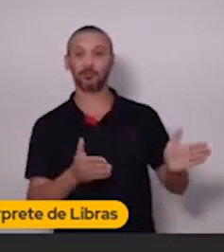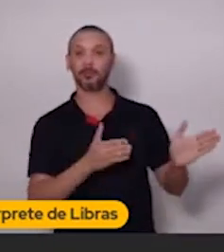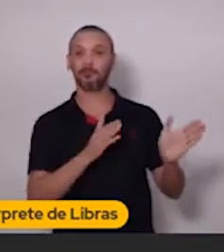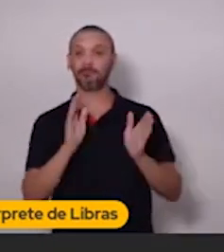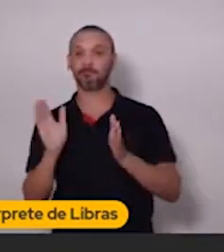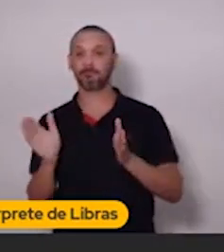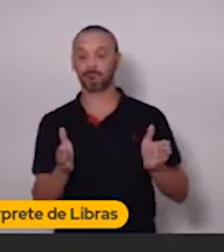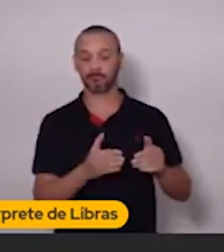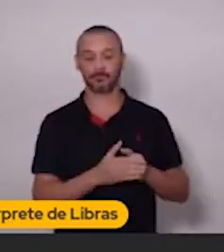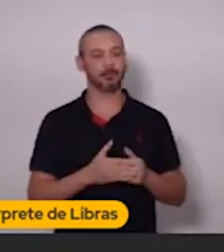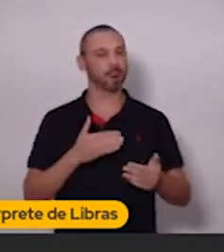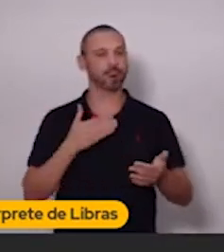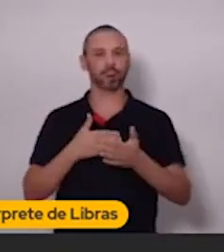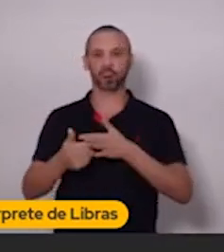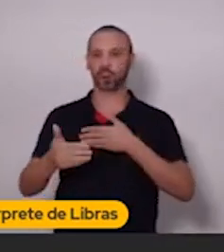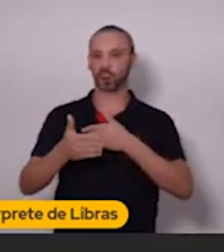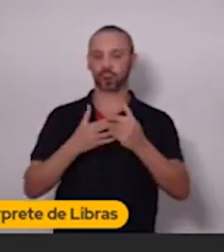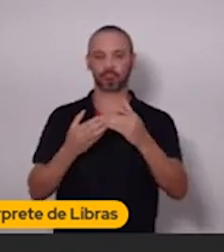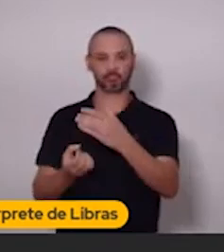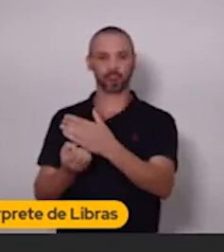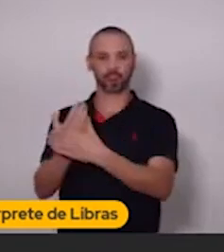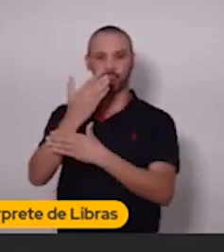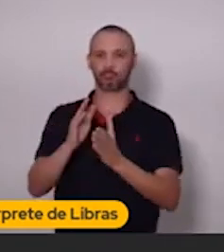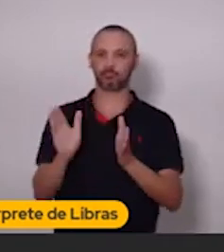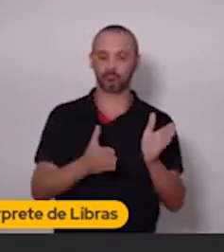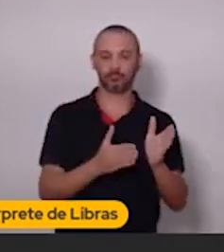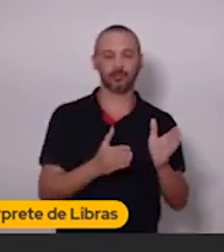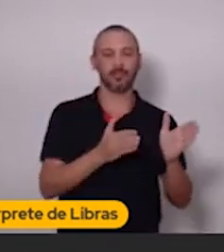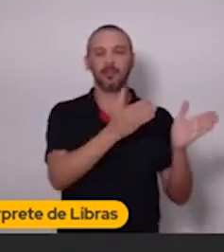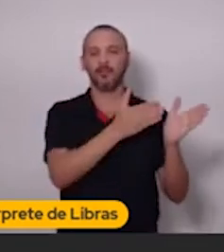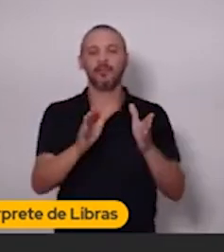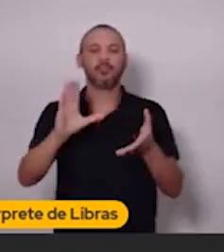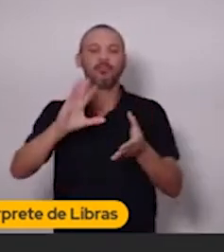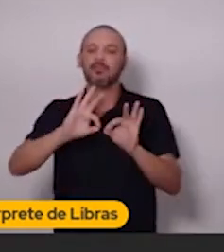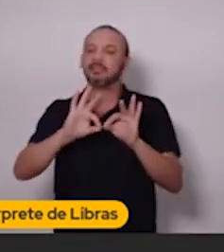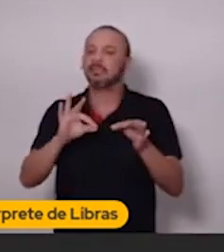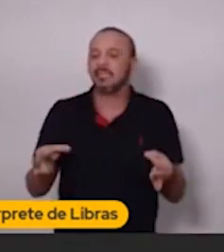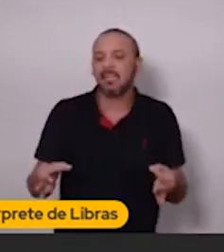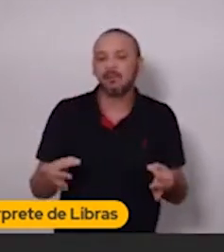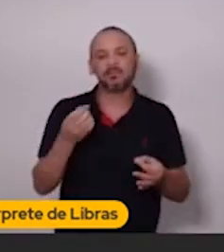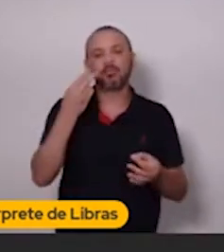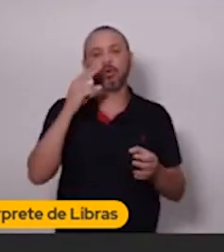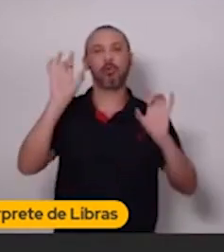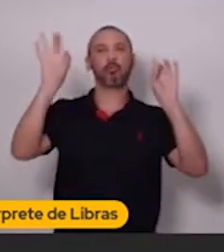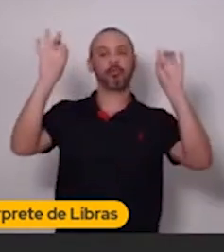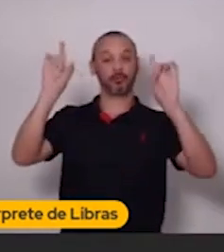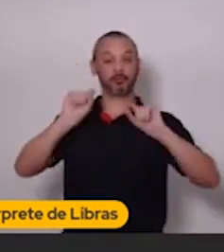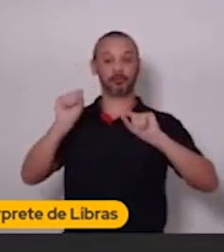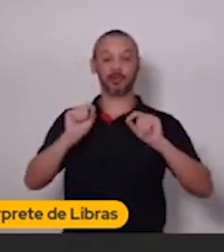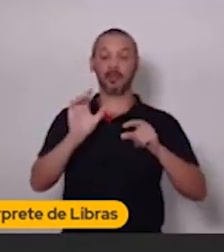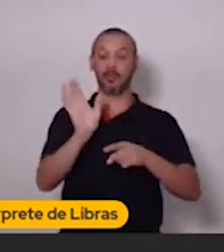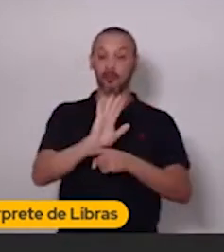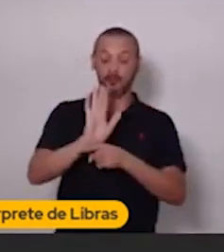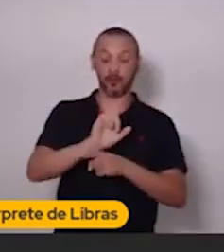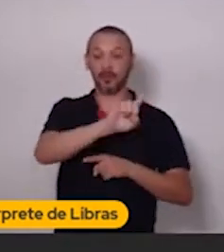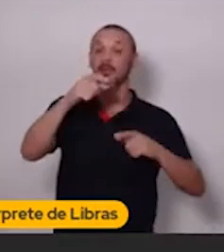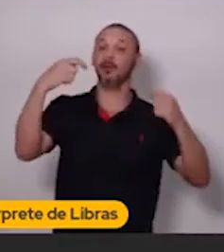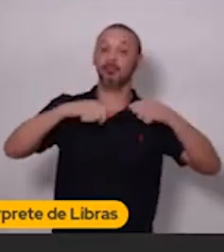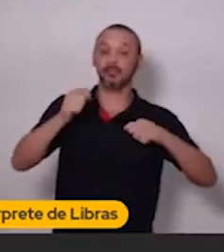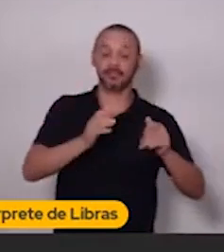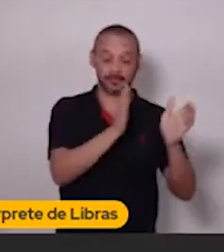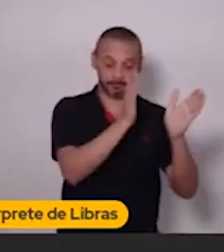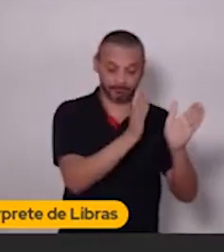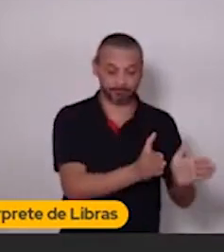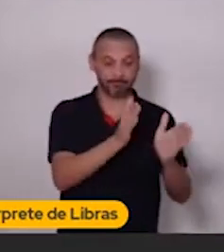Independente do tamanho da sua produção, seja um vídeo caseiro ou uma superprodução de Hollywood, para fazer um filme, você precisa passar por